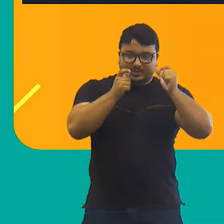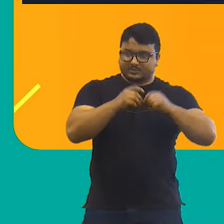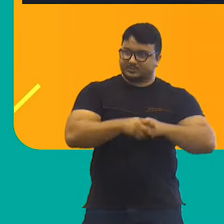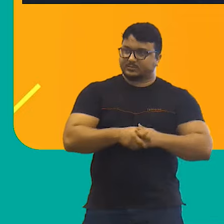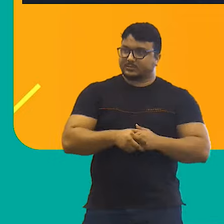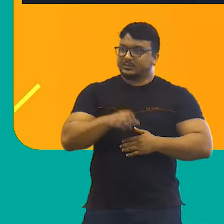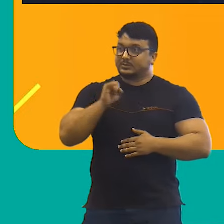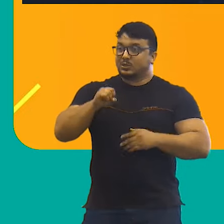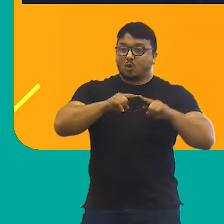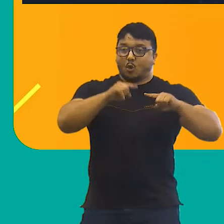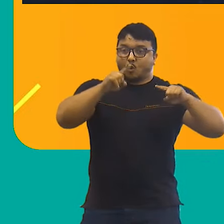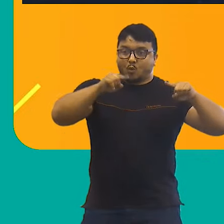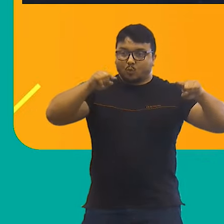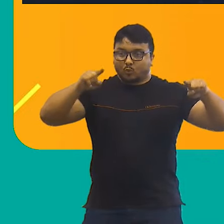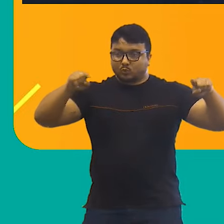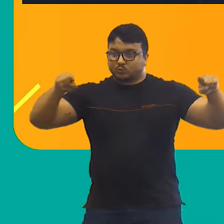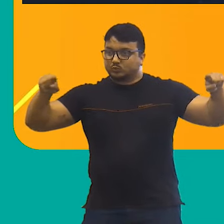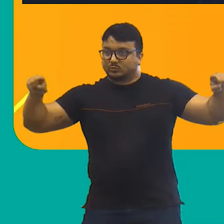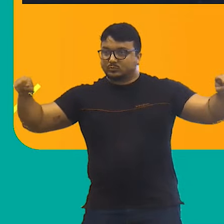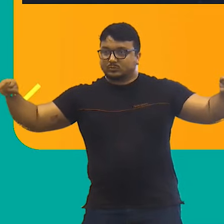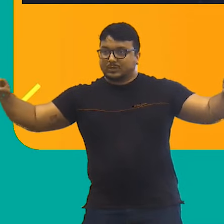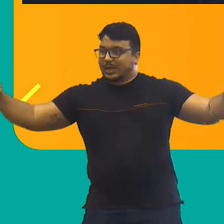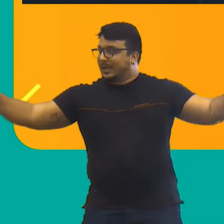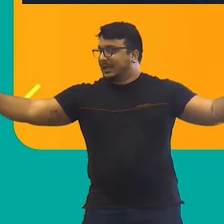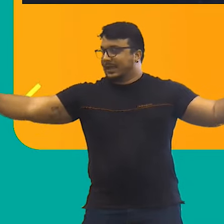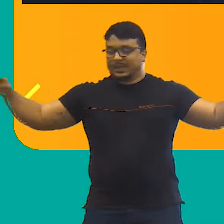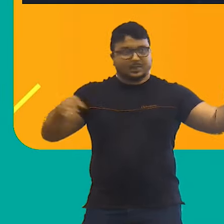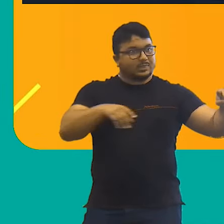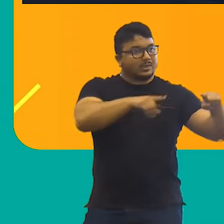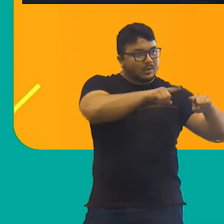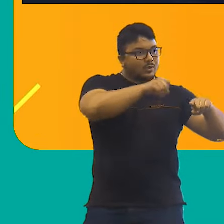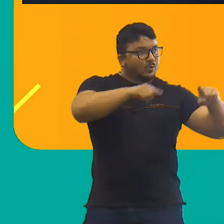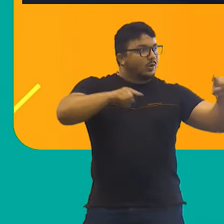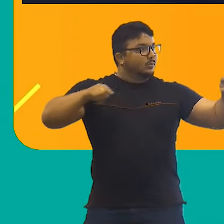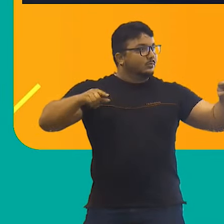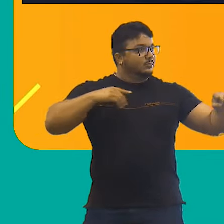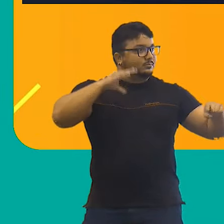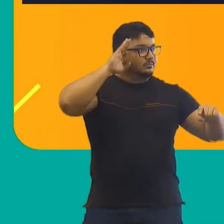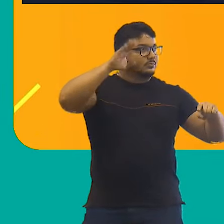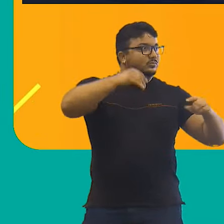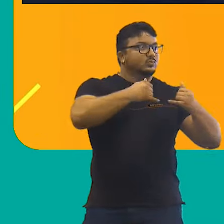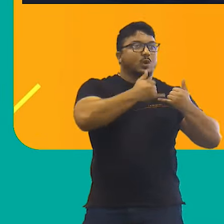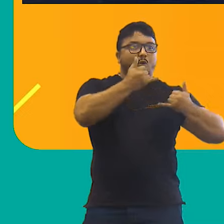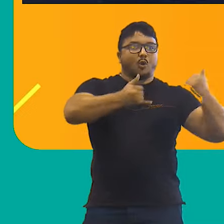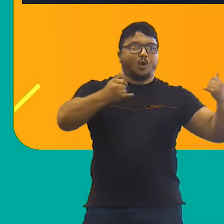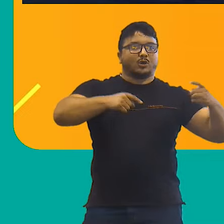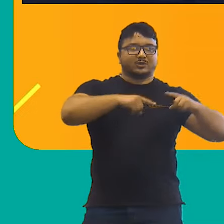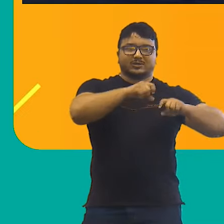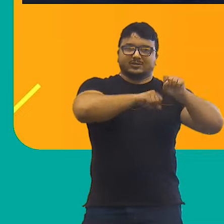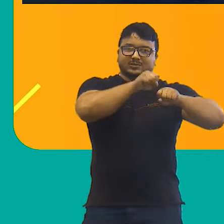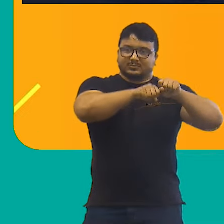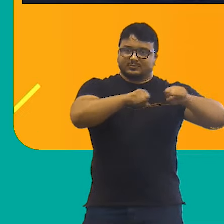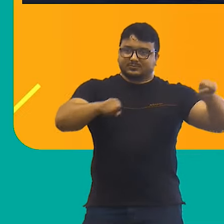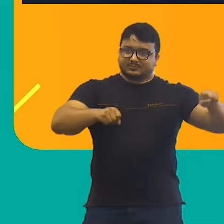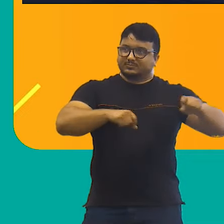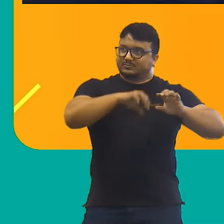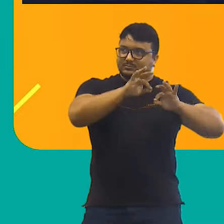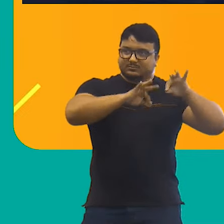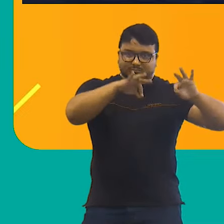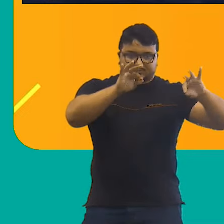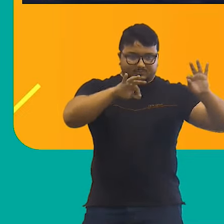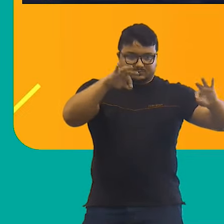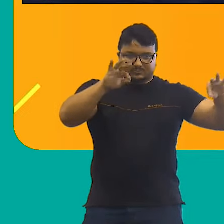uma onda vai se propagando no meio, principalmente numa corda, a corda vai chacoalhando, não